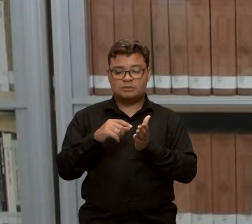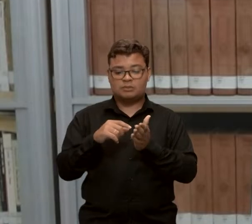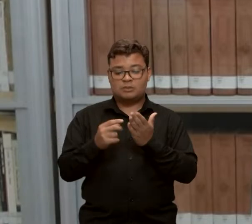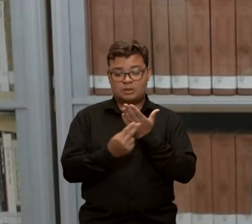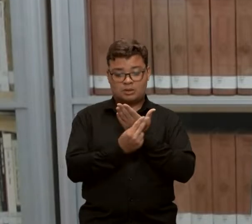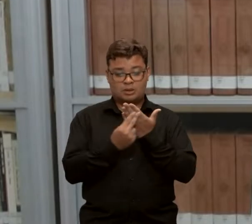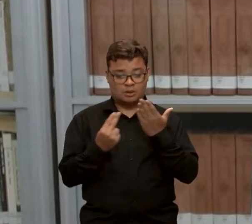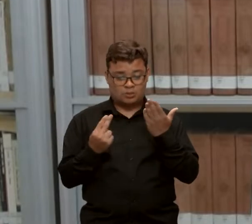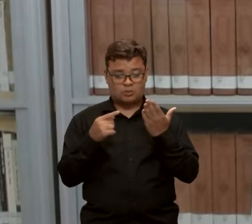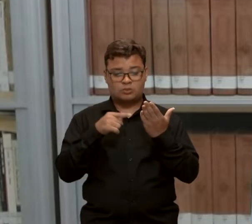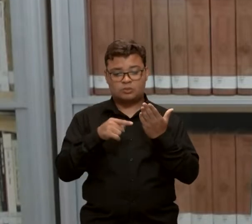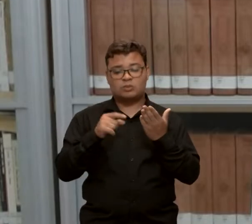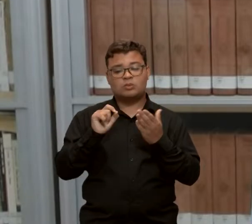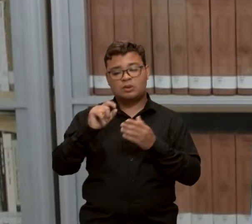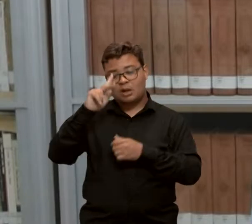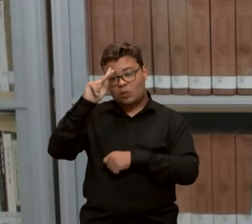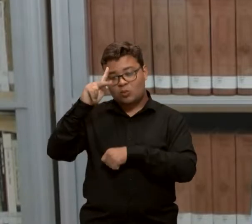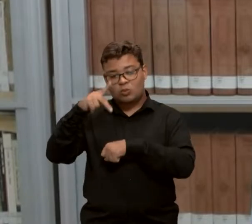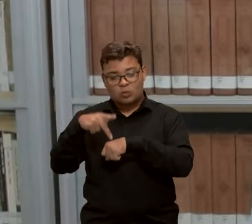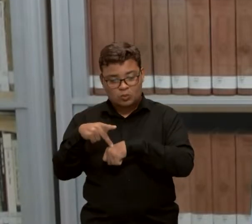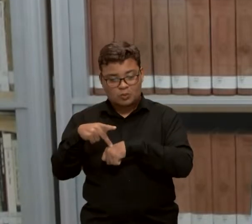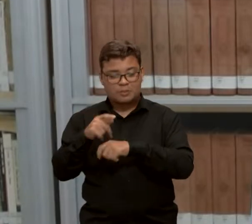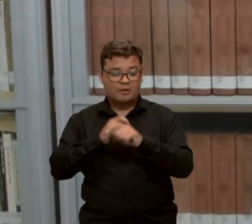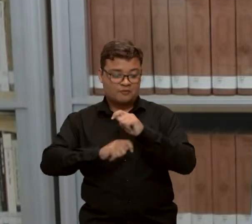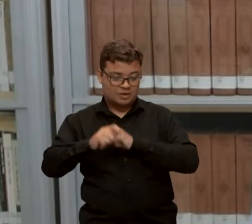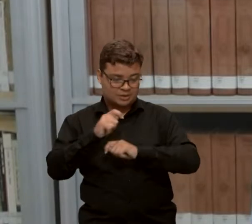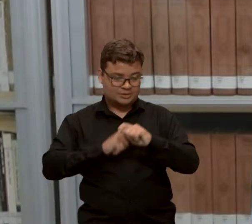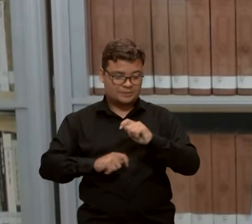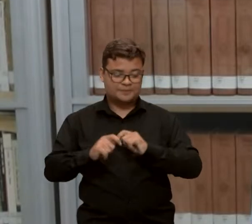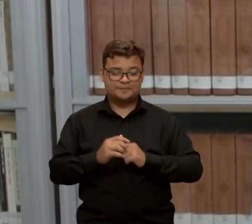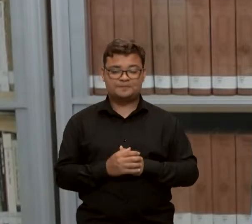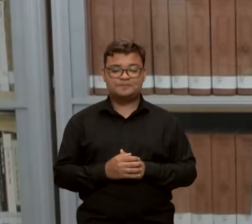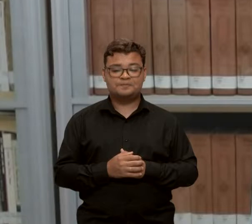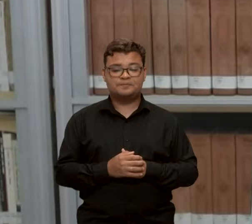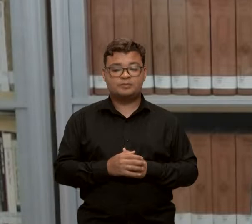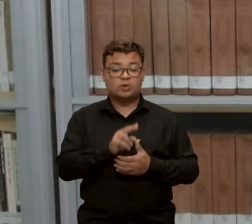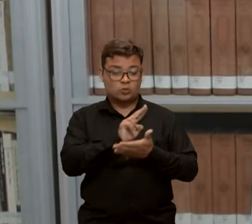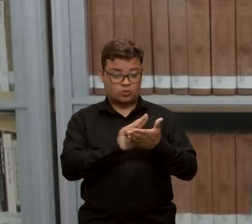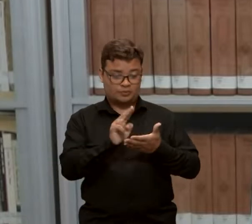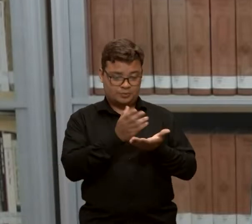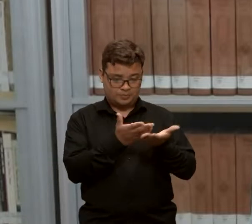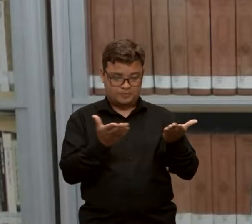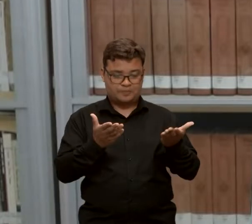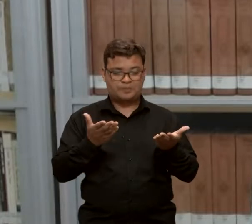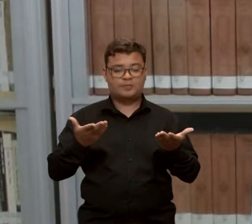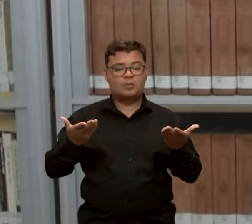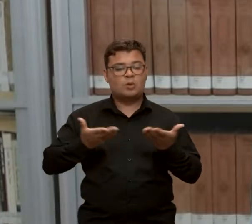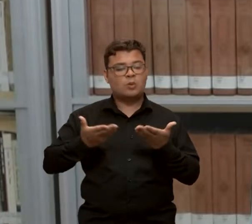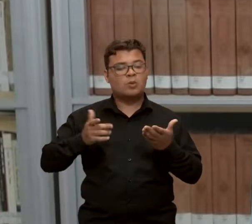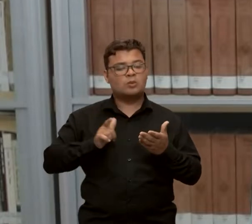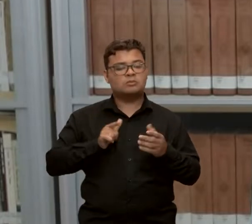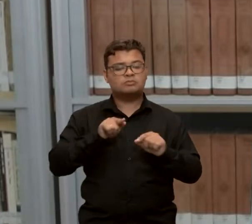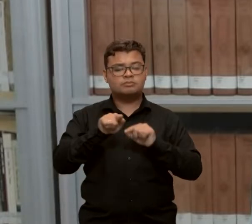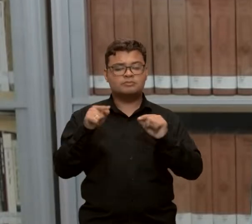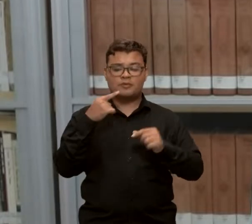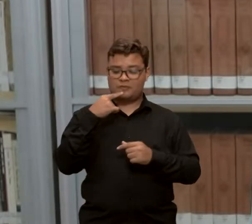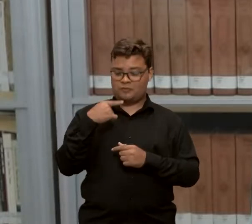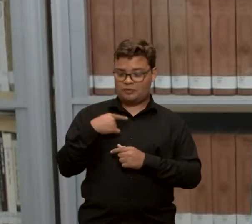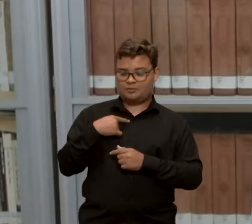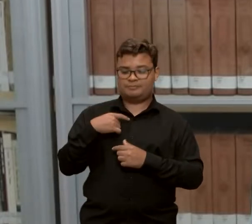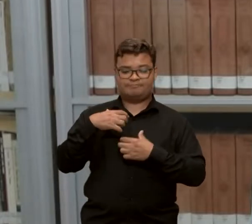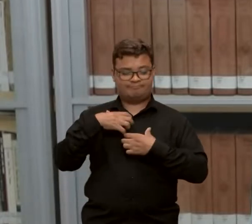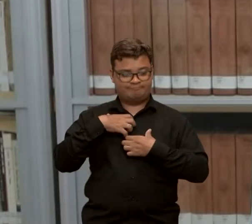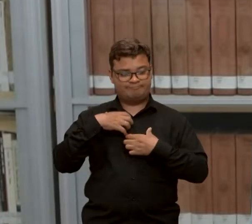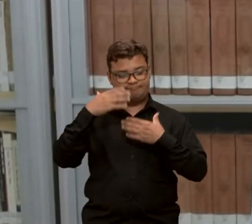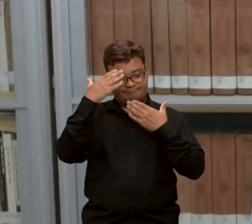das três, e hoje mesmo alguns deles me disseram que eles estão muito agradecidos porque